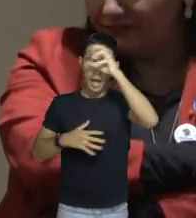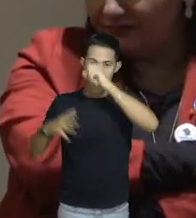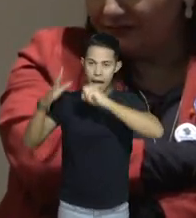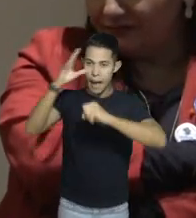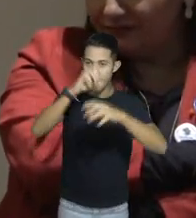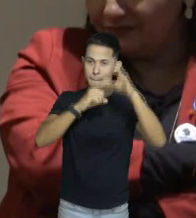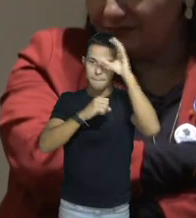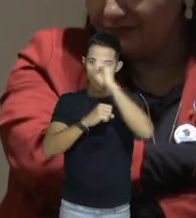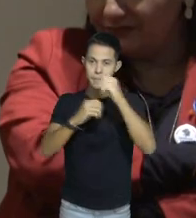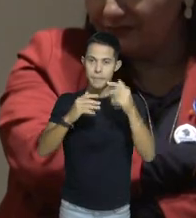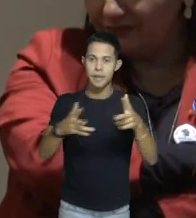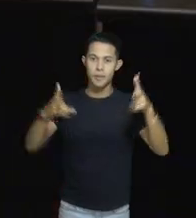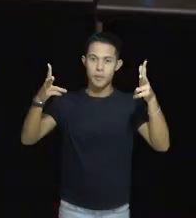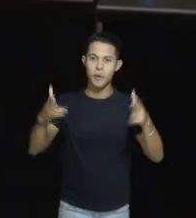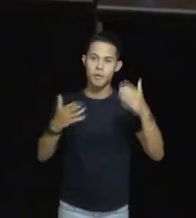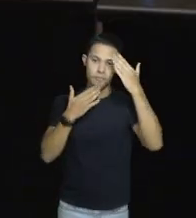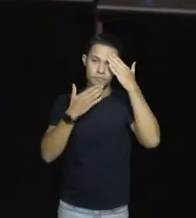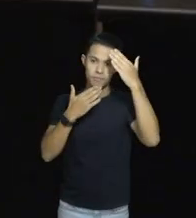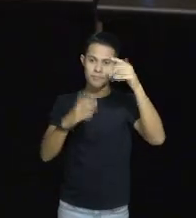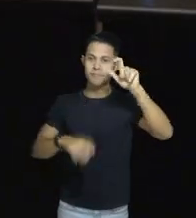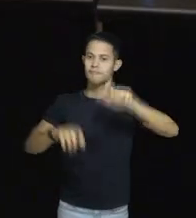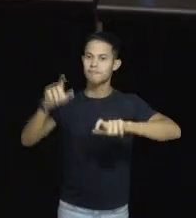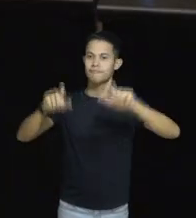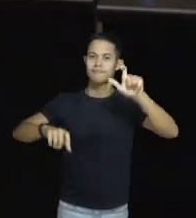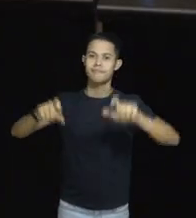escolar, em todo lugar. Obrigado, gente.